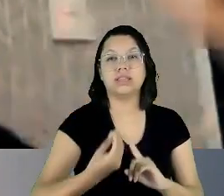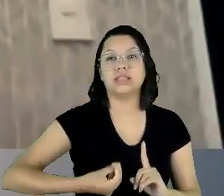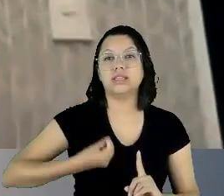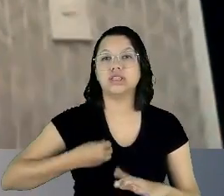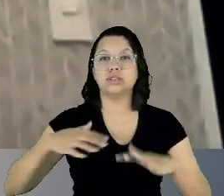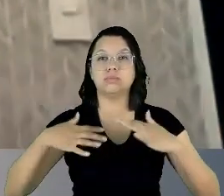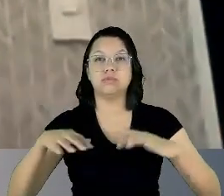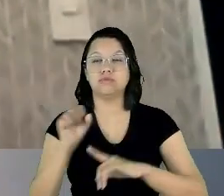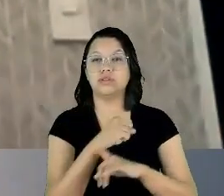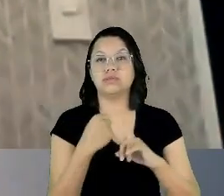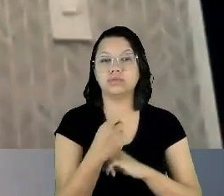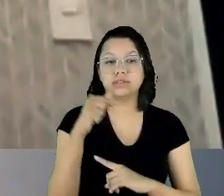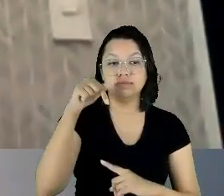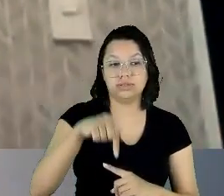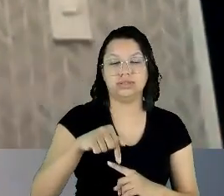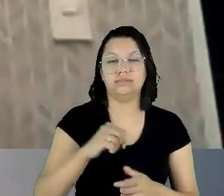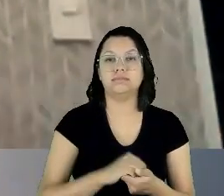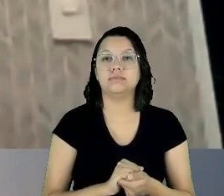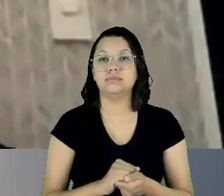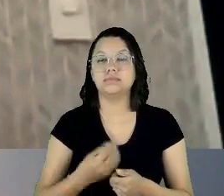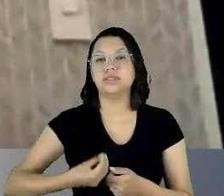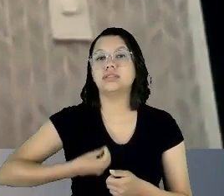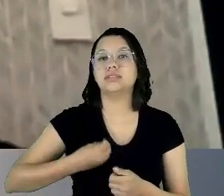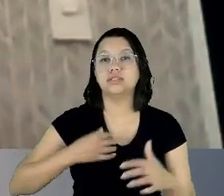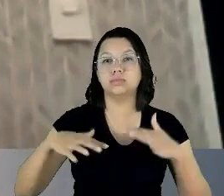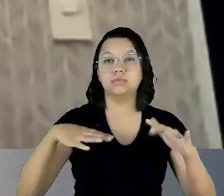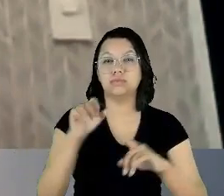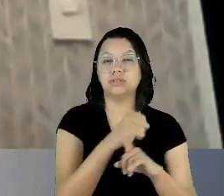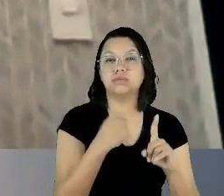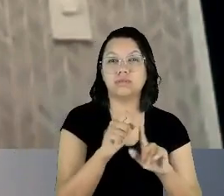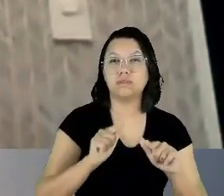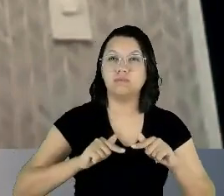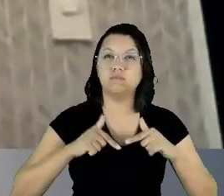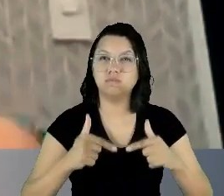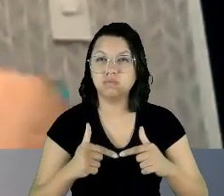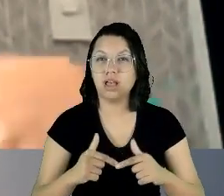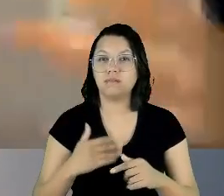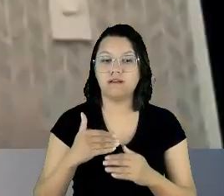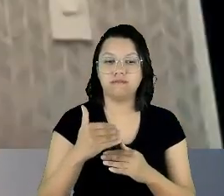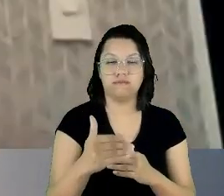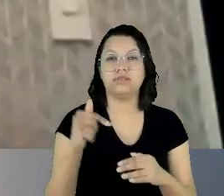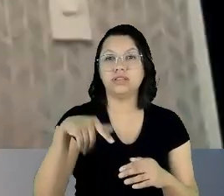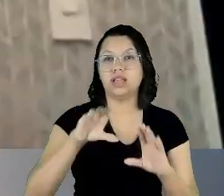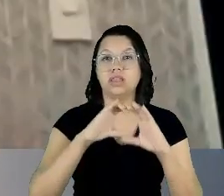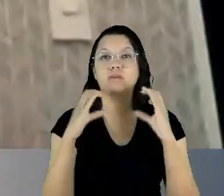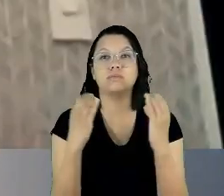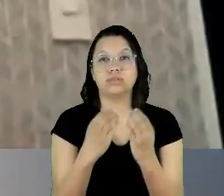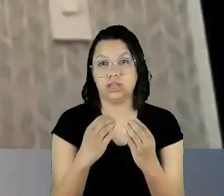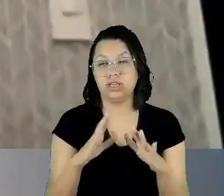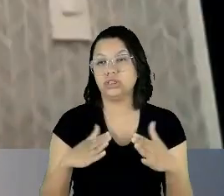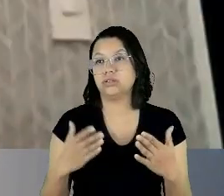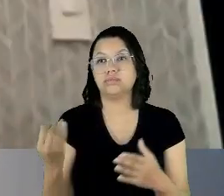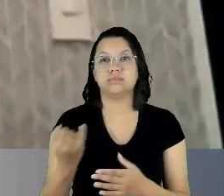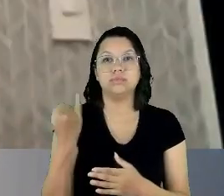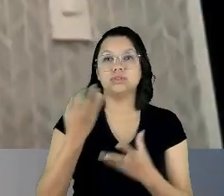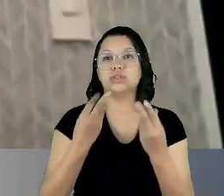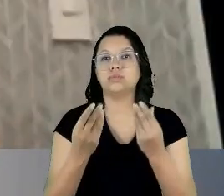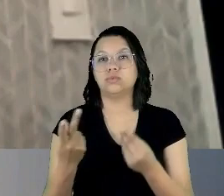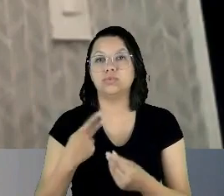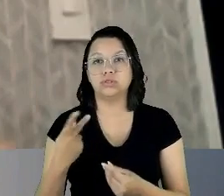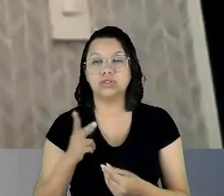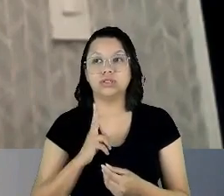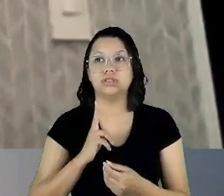existe um movimento social ali naquela trincheira, existe um movimento social que está lutando para avanços para aquela comunidade. Então, é importante a gente